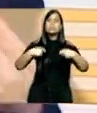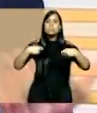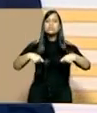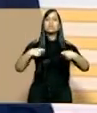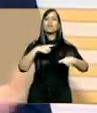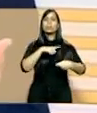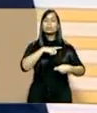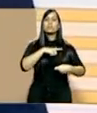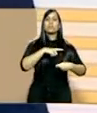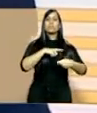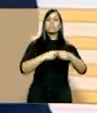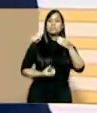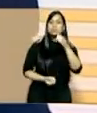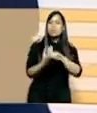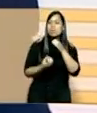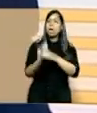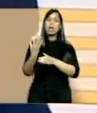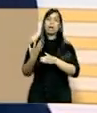criado nas instituições